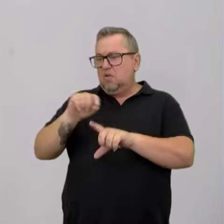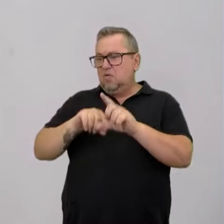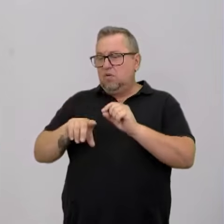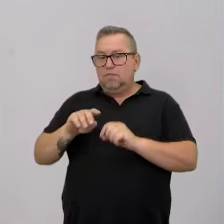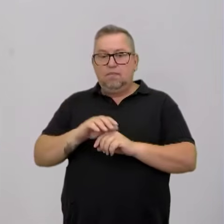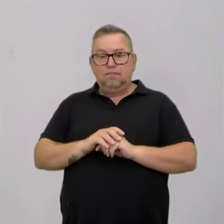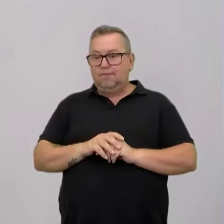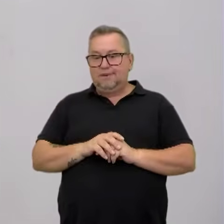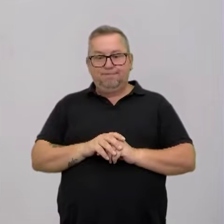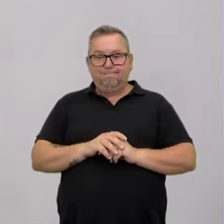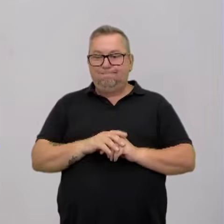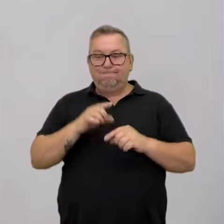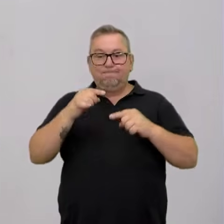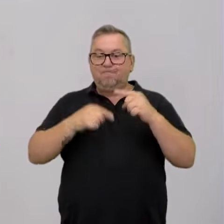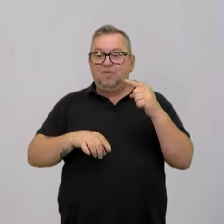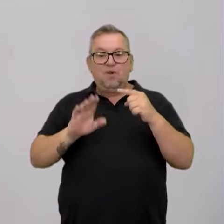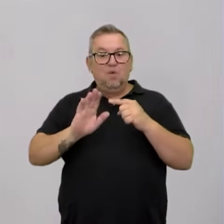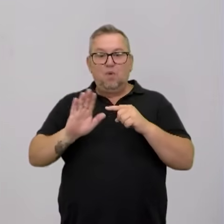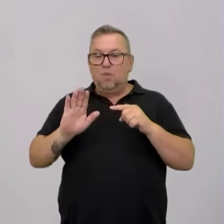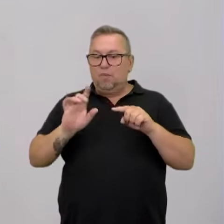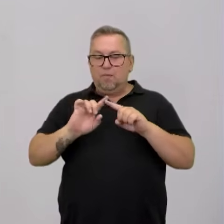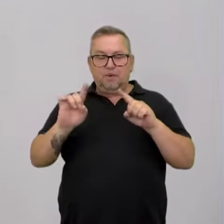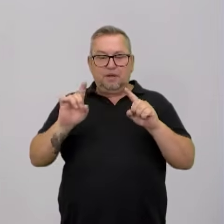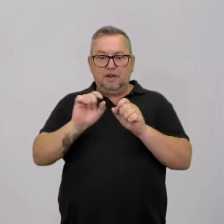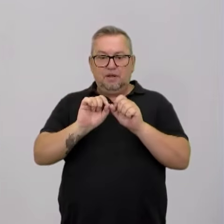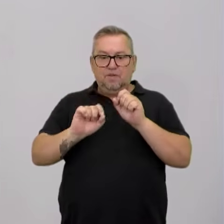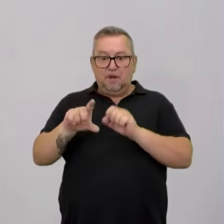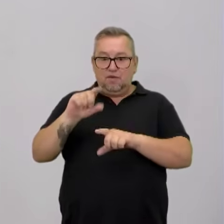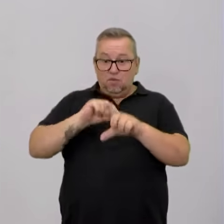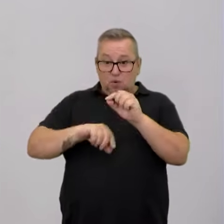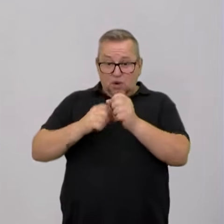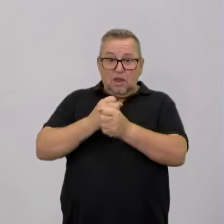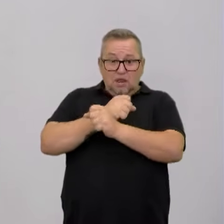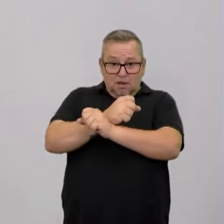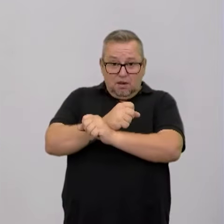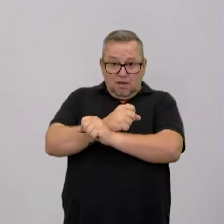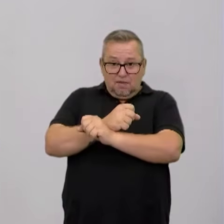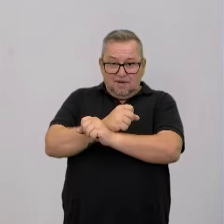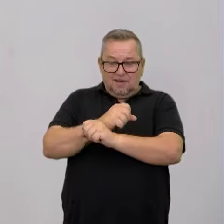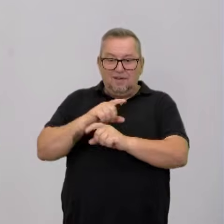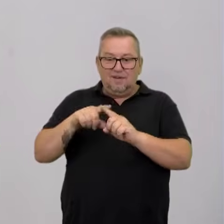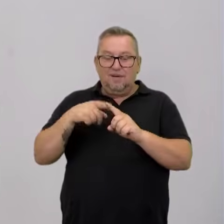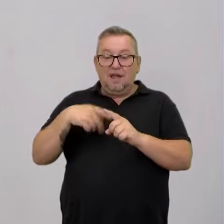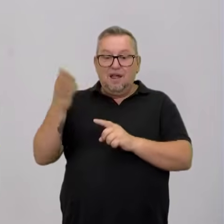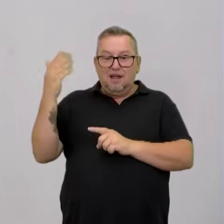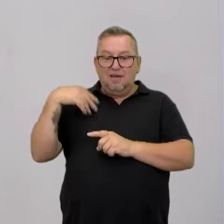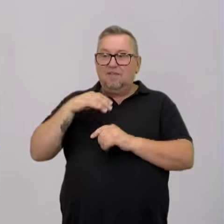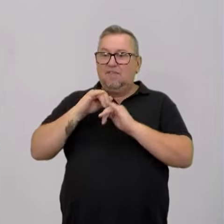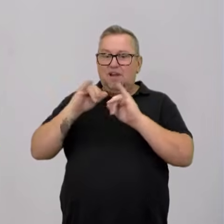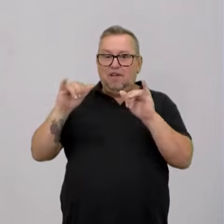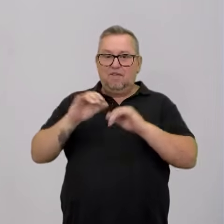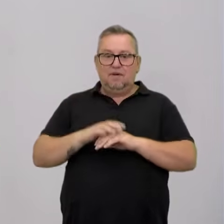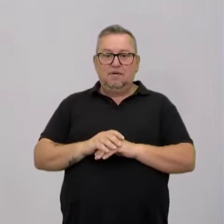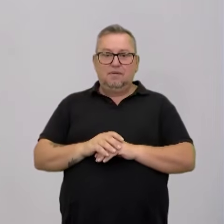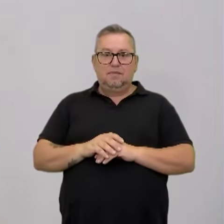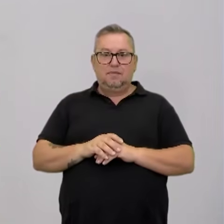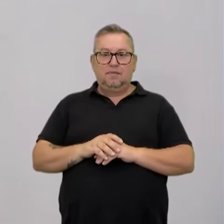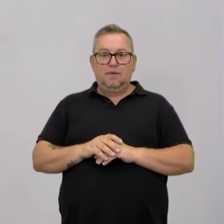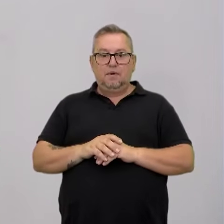comum. Entendi. Né? É muito comum. Eles nasceram escravos, que era até como era divulgado, né? Sim. Não,